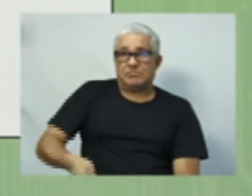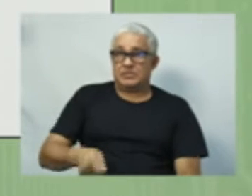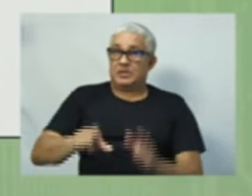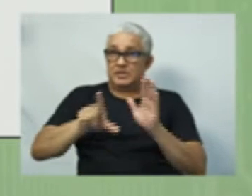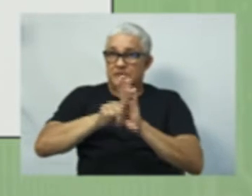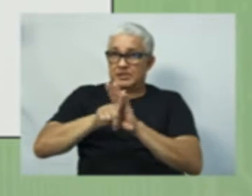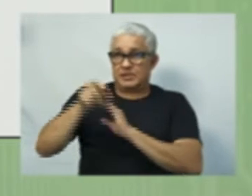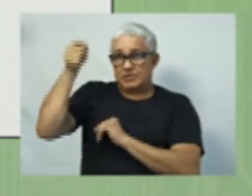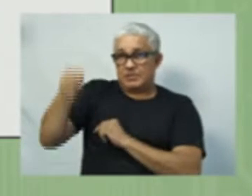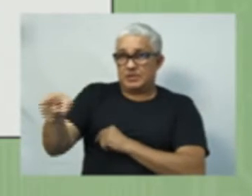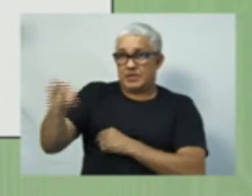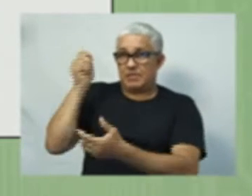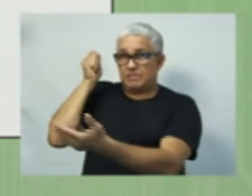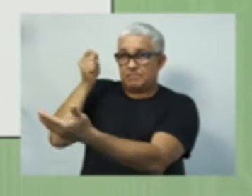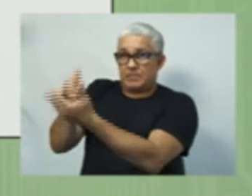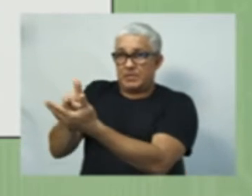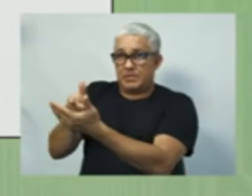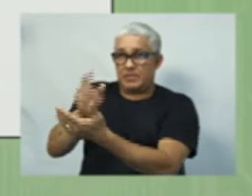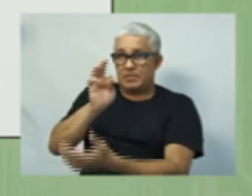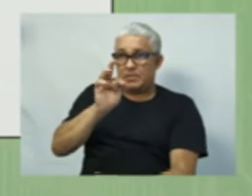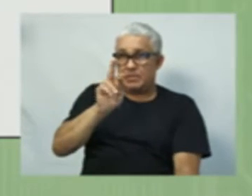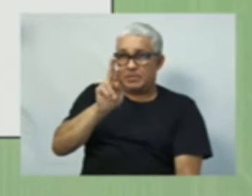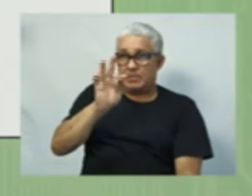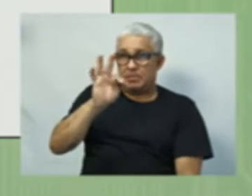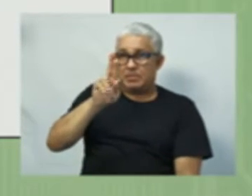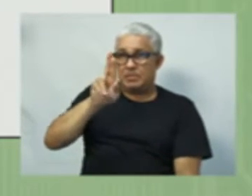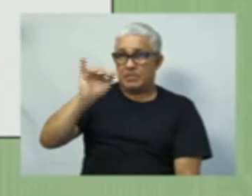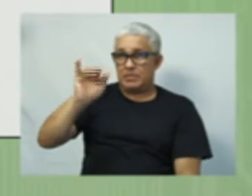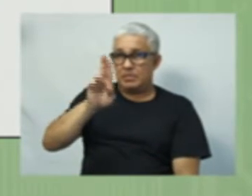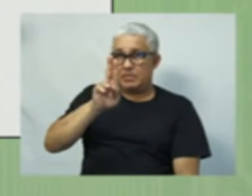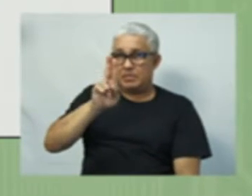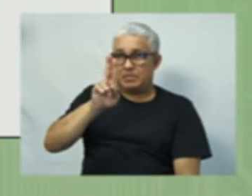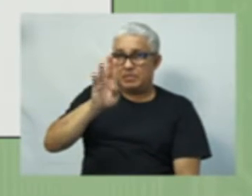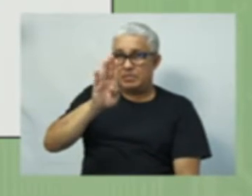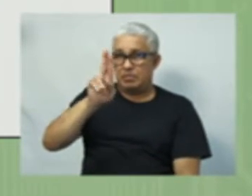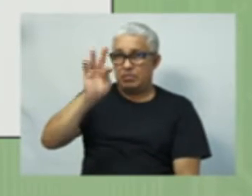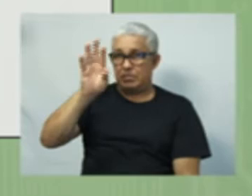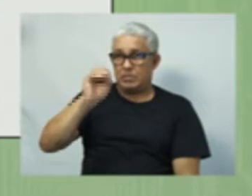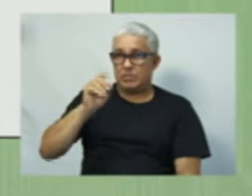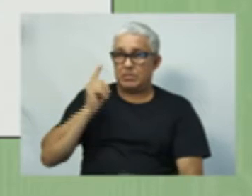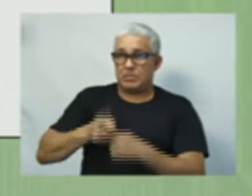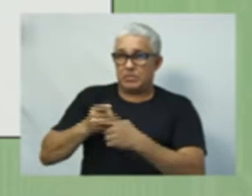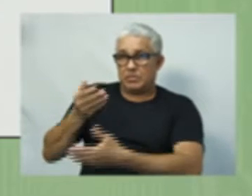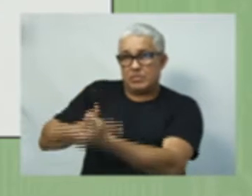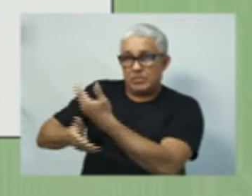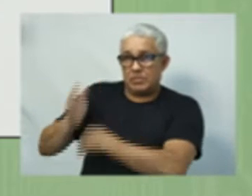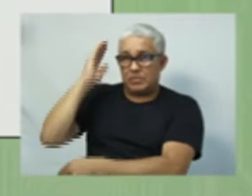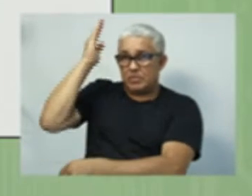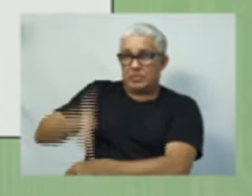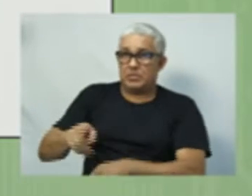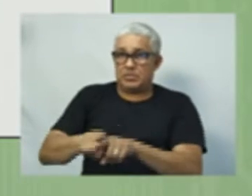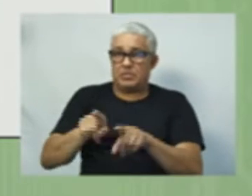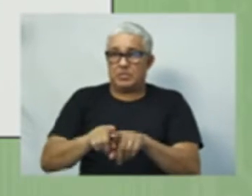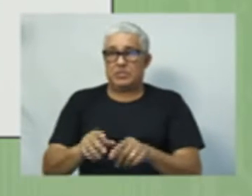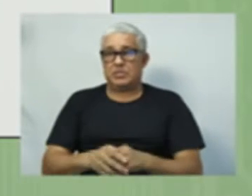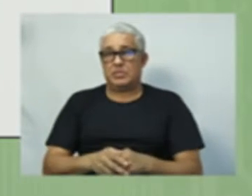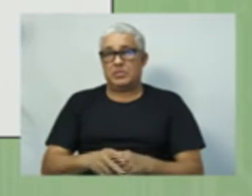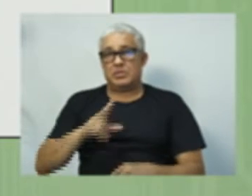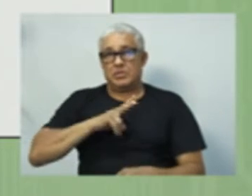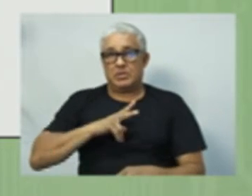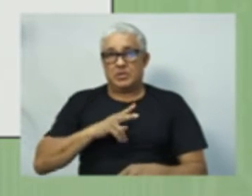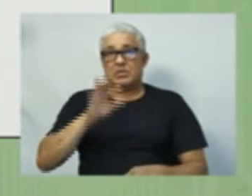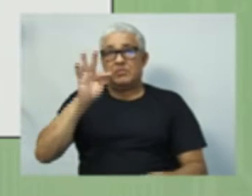lei a pagar o tributo, devido à sua relação direta e pessoal com o fato